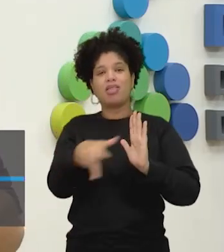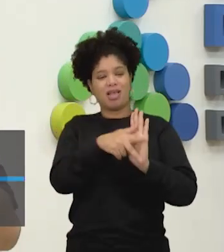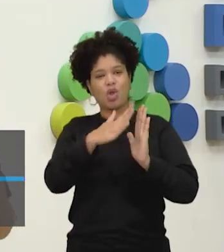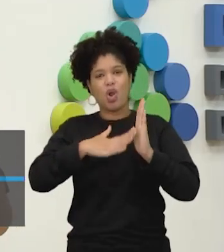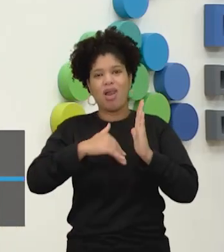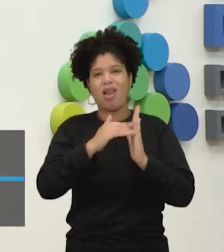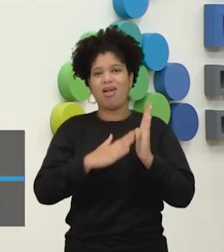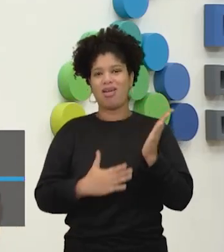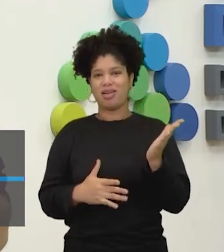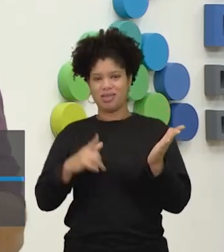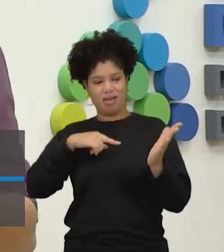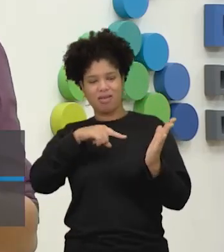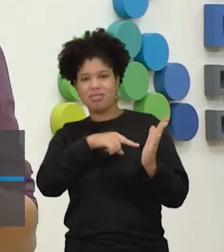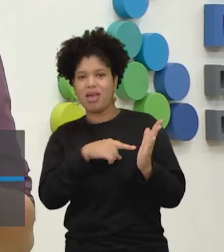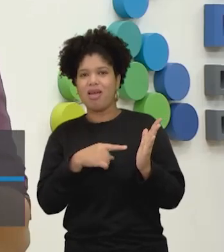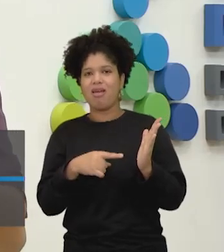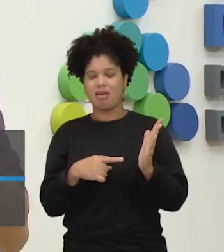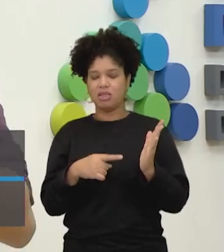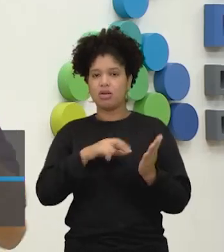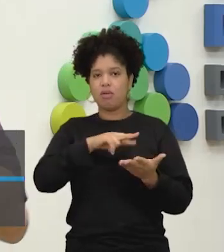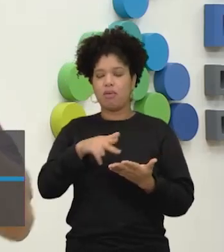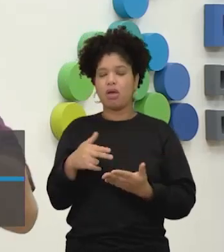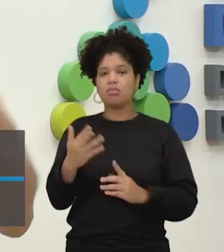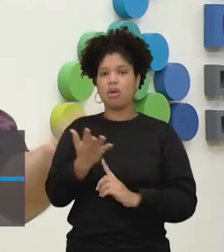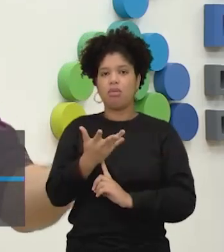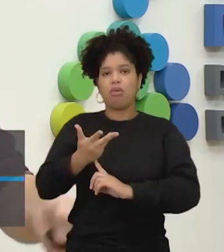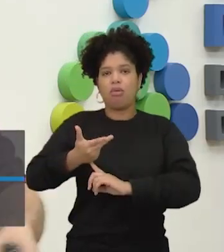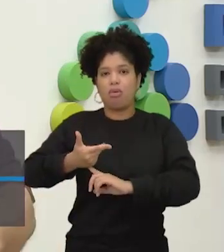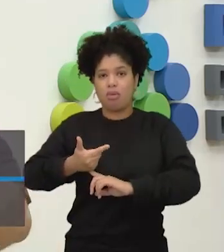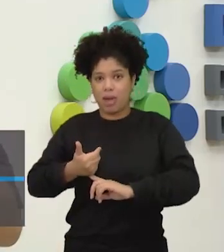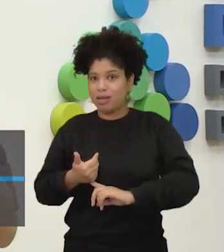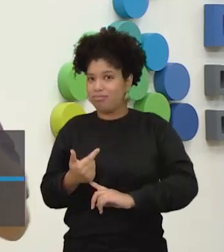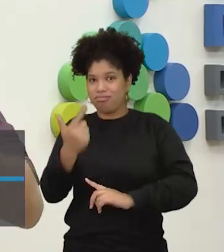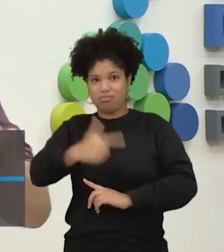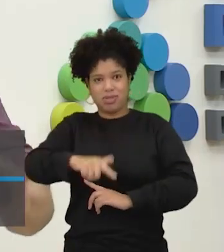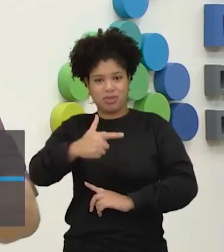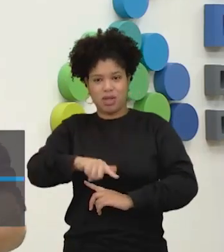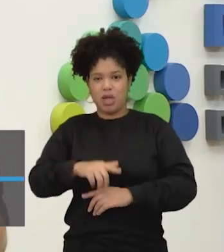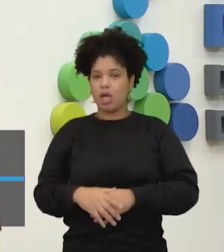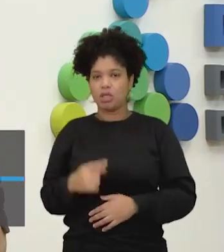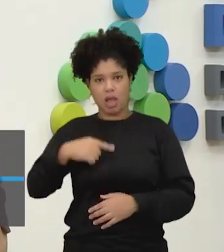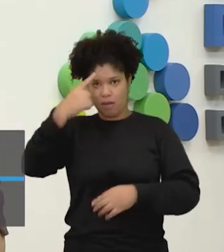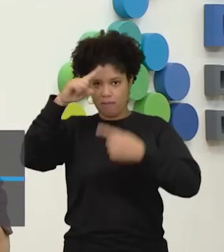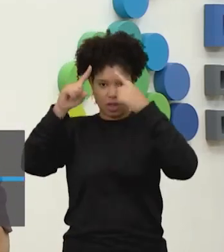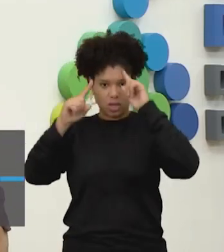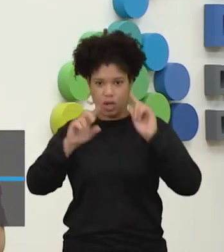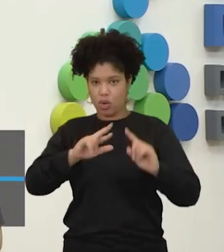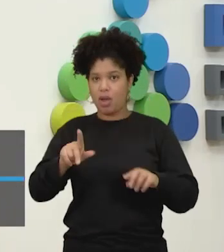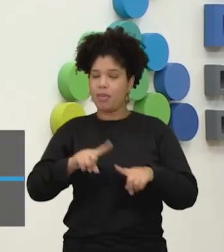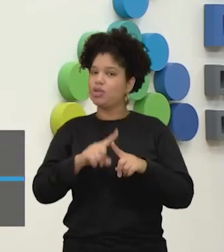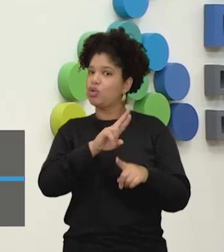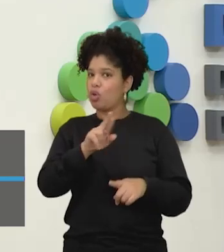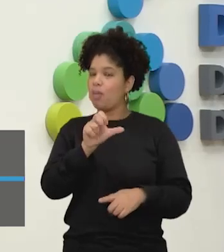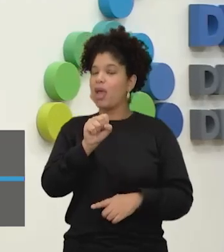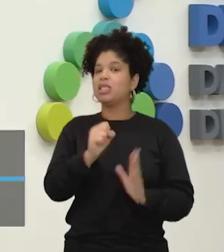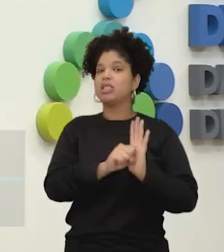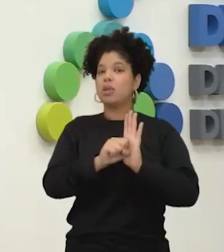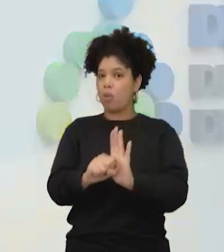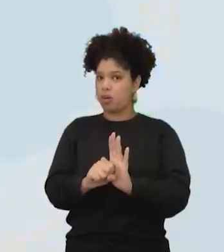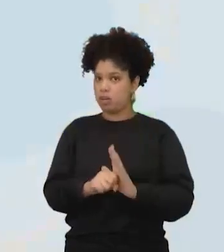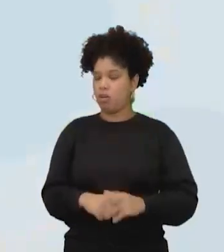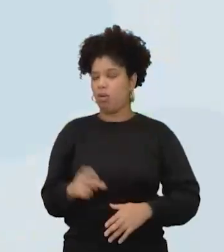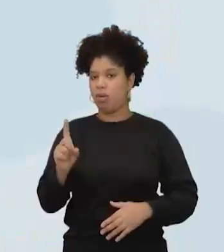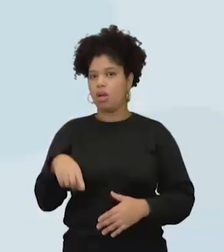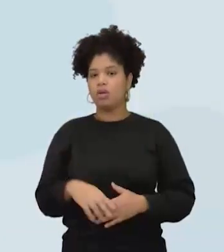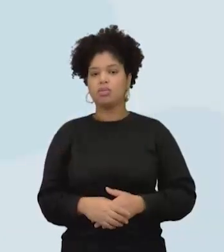pessoal dos realistas, ou seja, é um poema ultra realista. Então, eu estou inventando isso, mas na verdade é simbolista, tá? Guarda aí, direitinho. Volta no